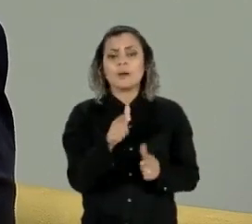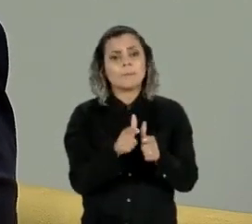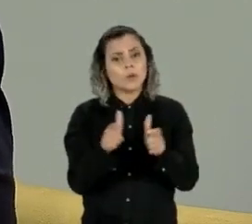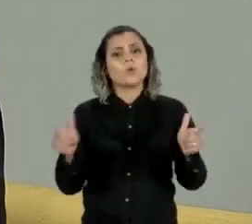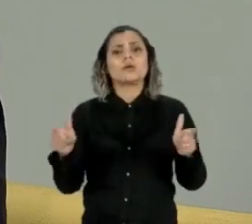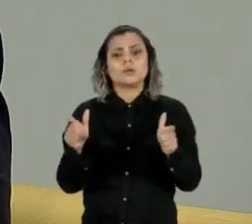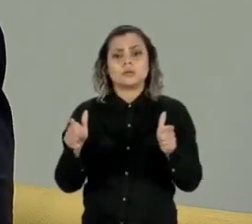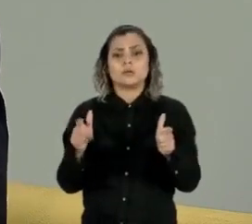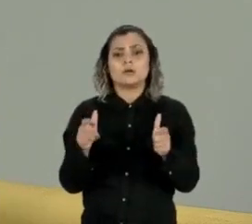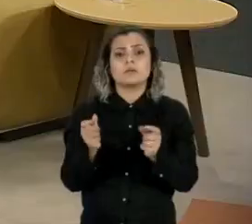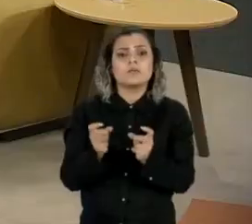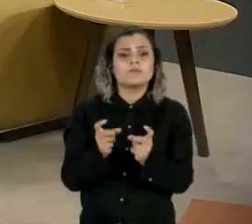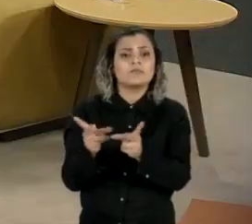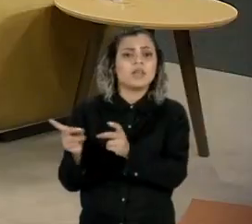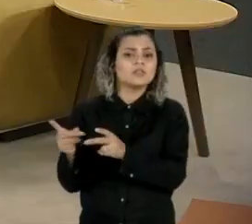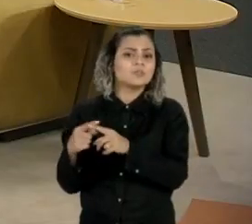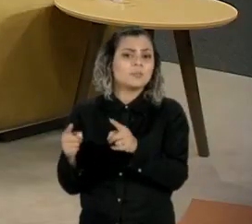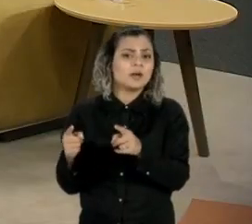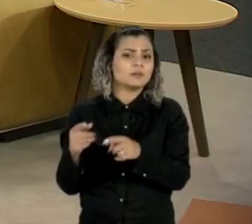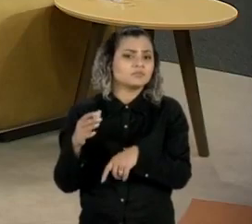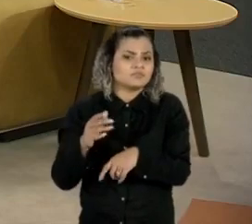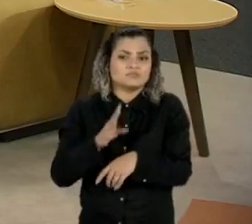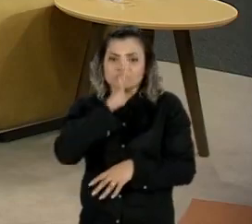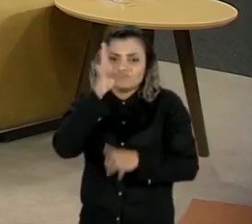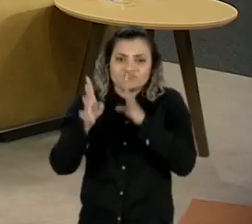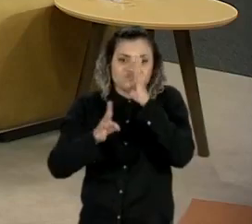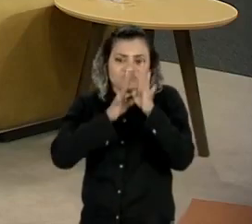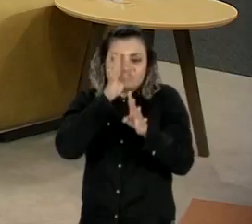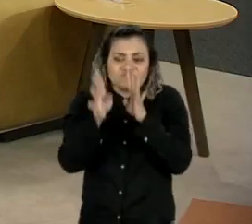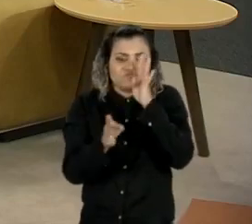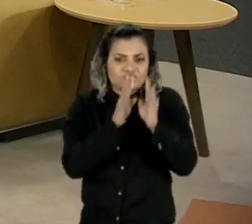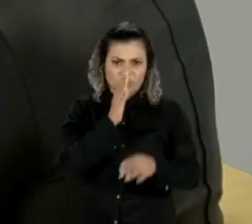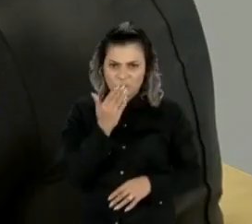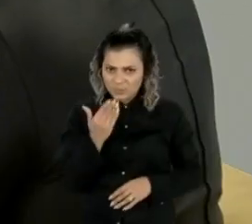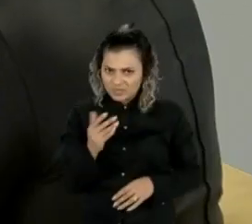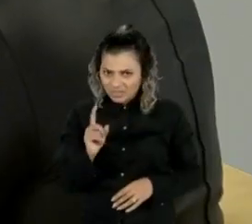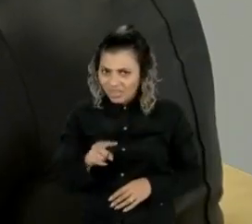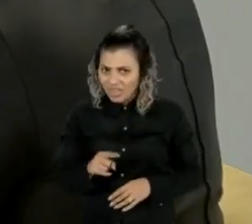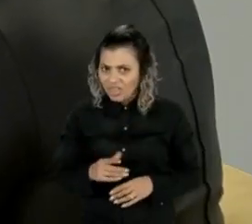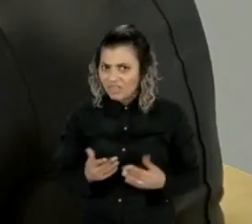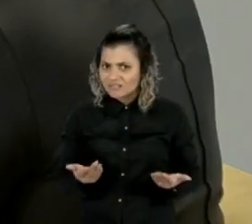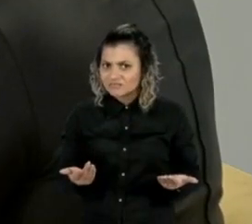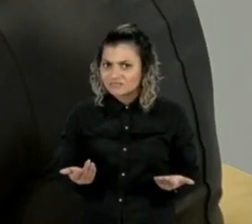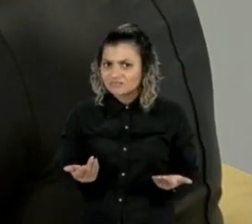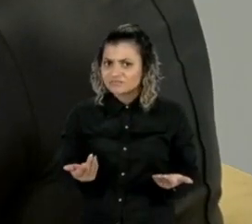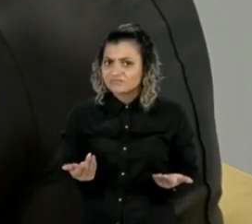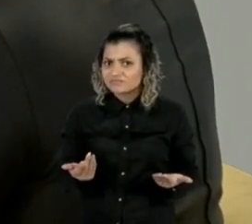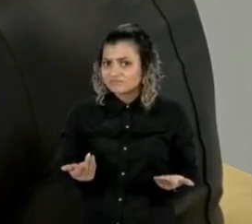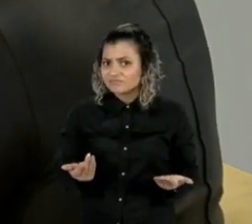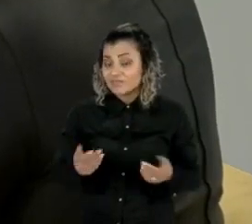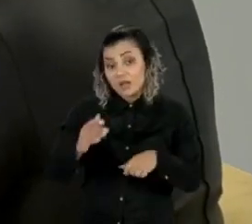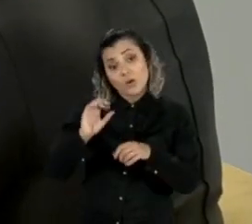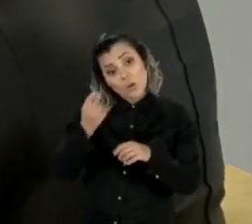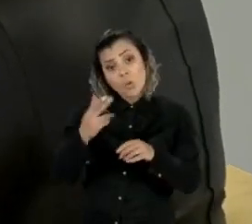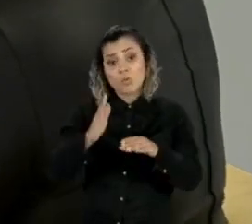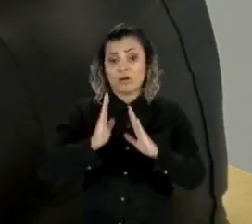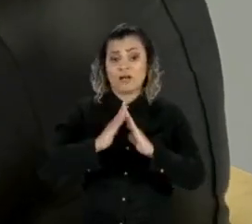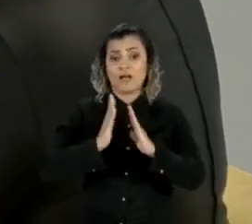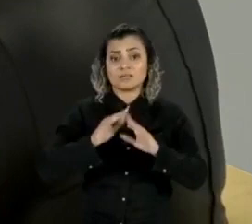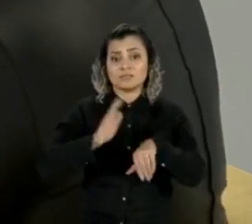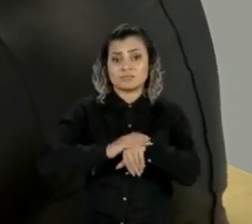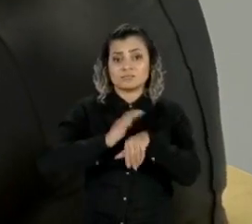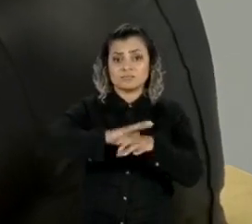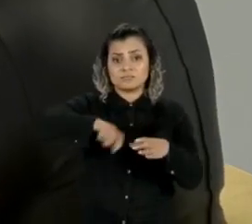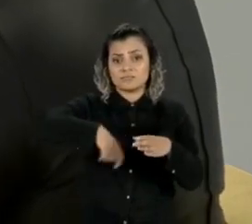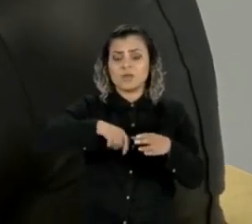desses fornecedores fazem de forma, às vezes, até, vamos dizer assim, caseira, sem... Como é